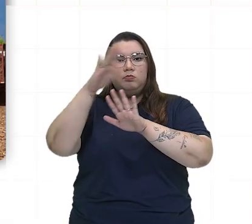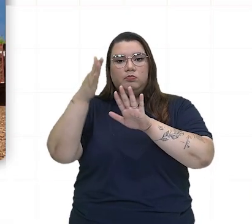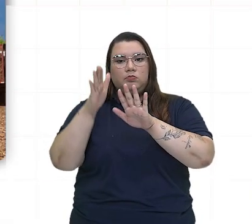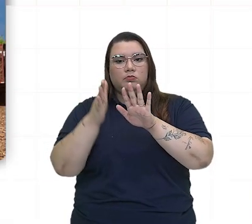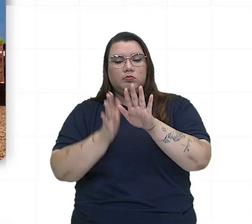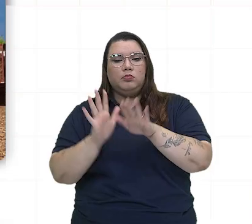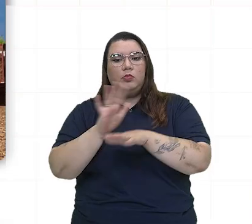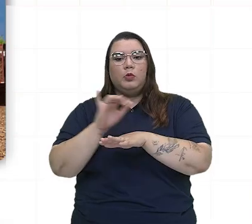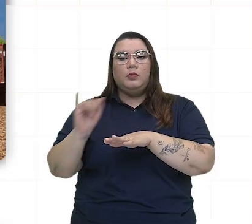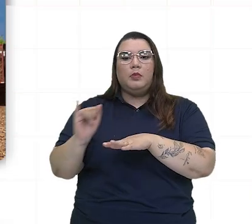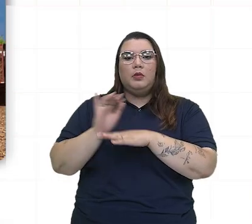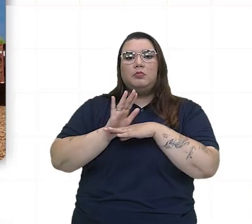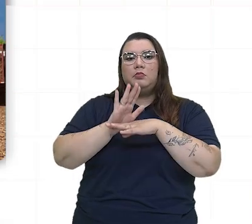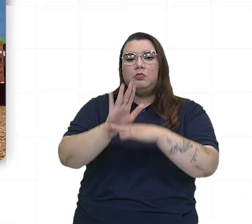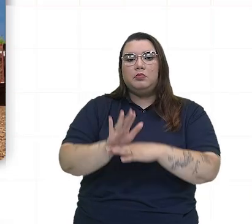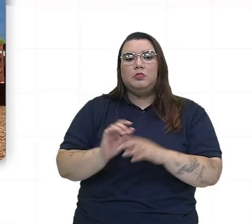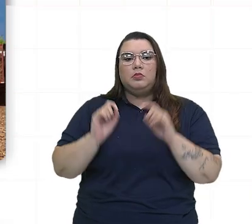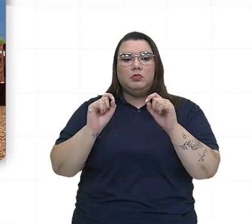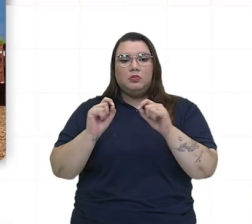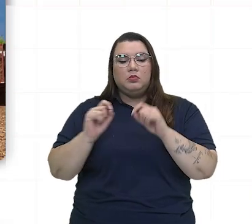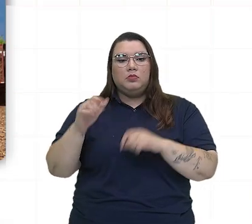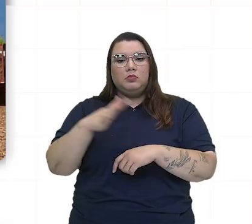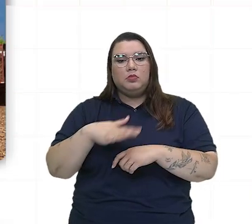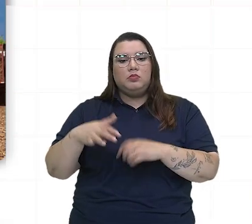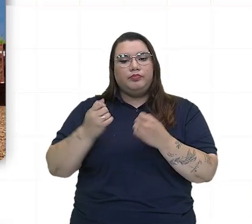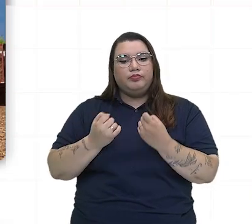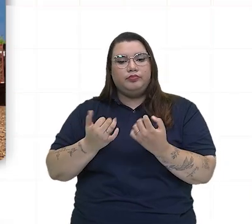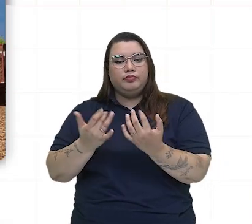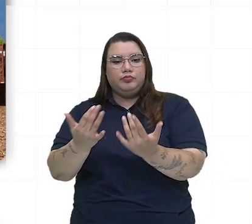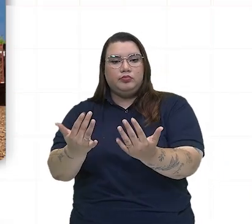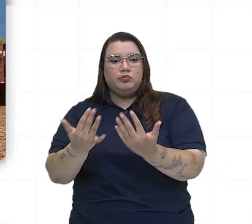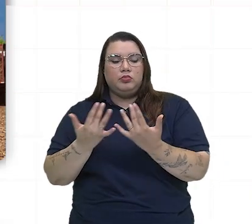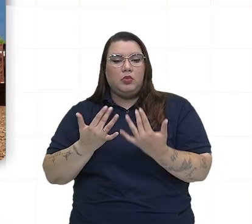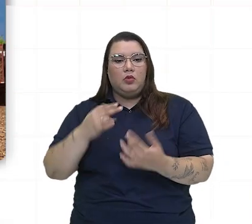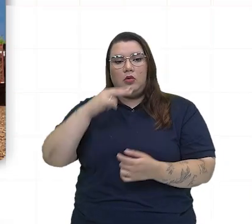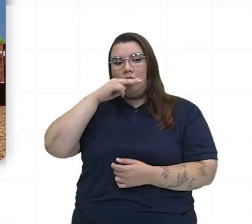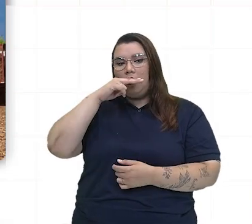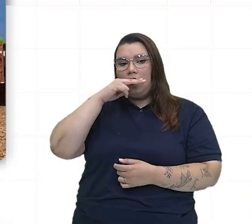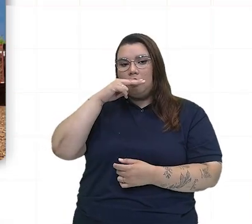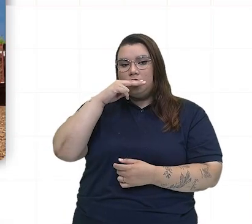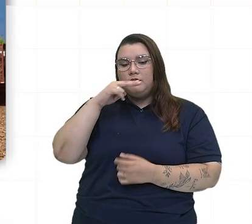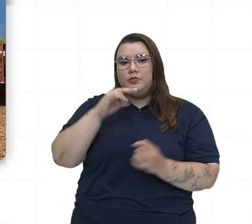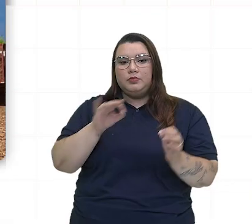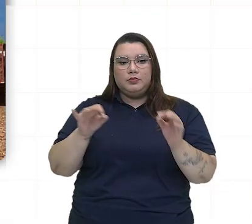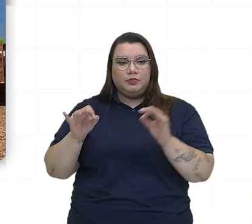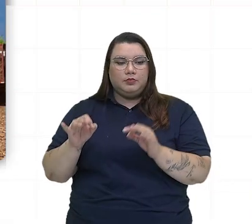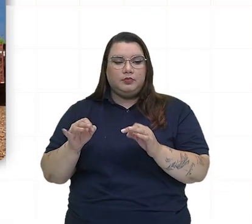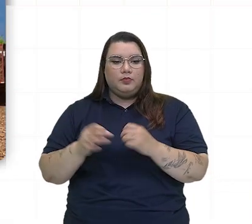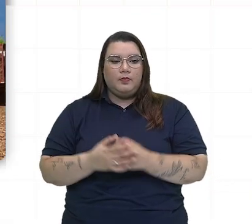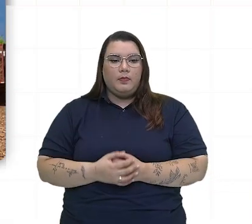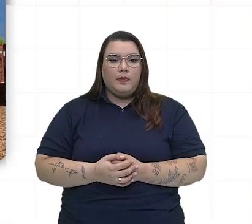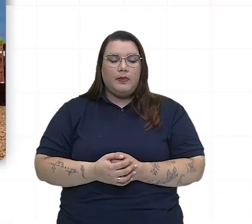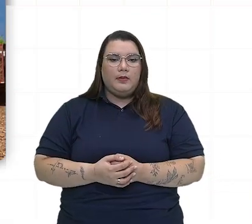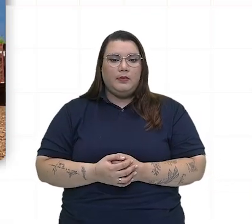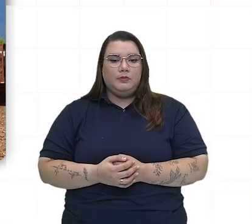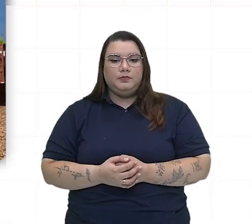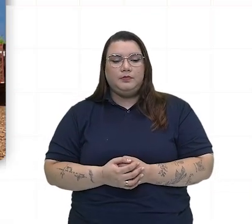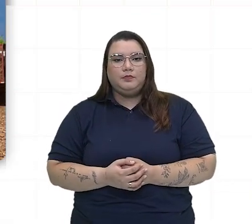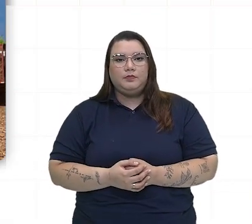vai favorecer, por exemplo, o cultivo da cana-de-açúcar no litoral do Nordeste, que além